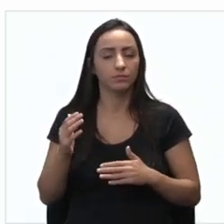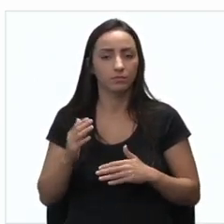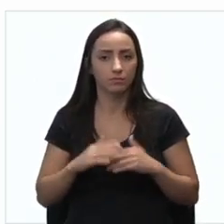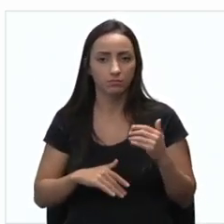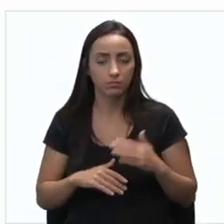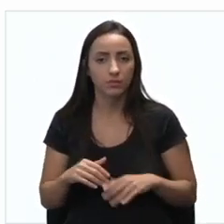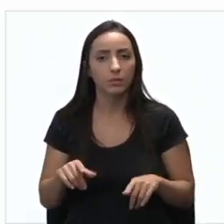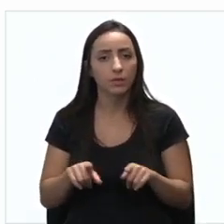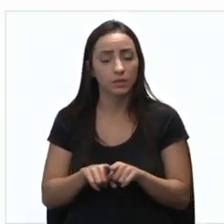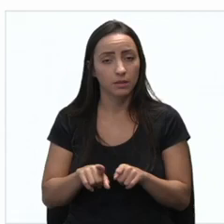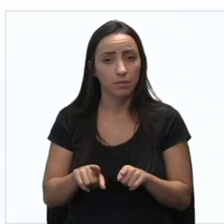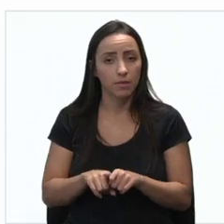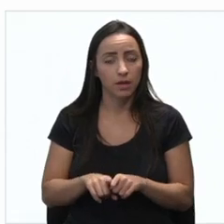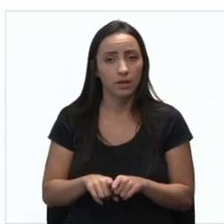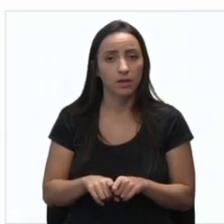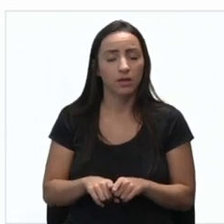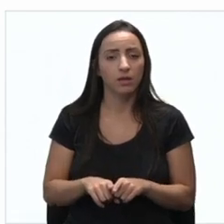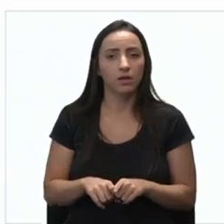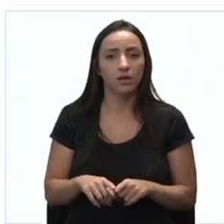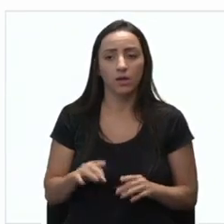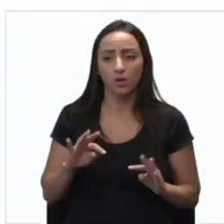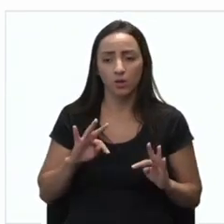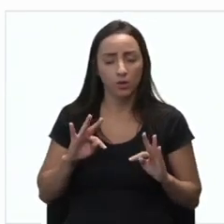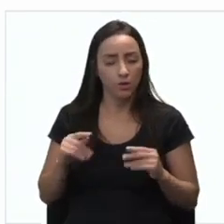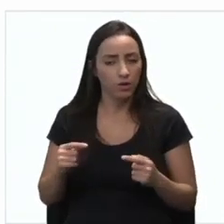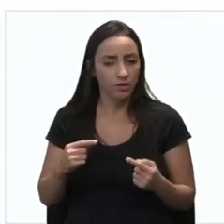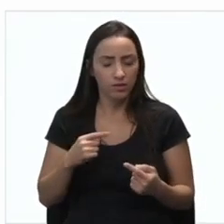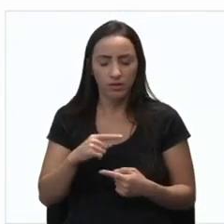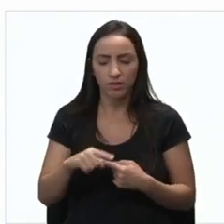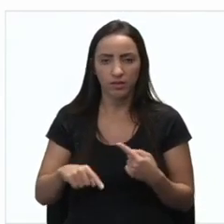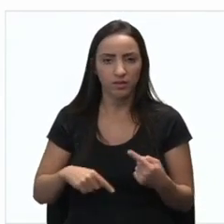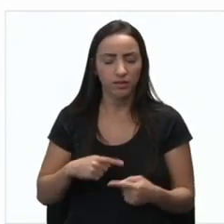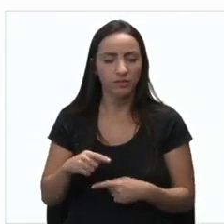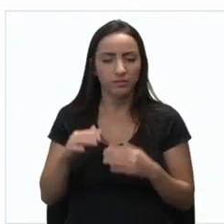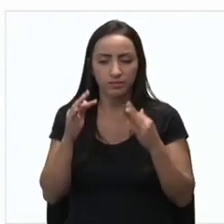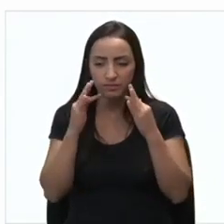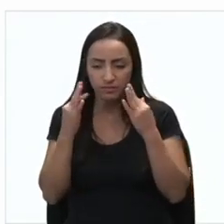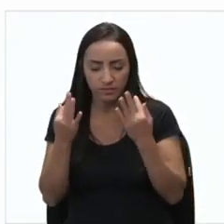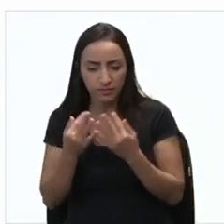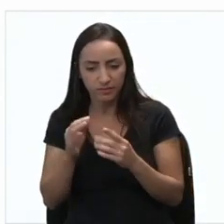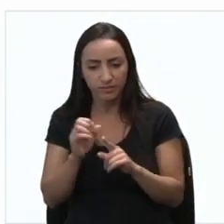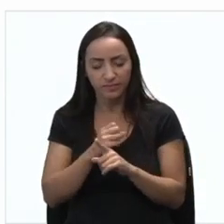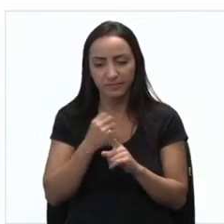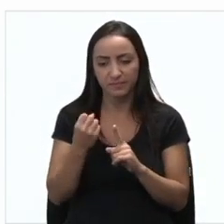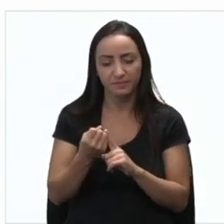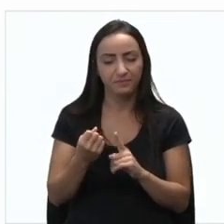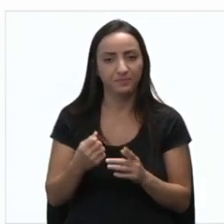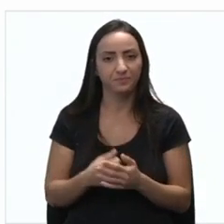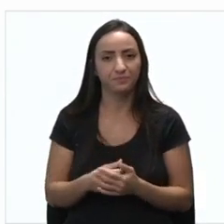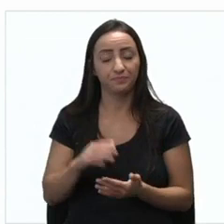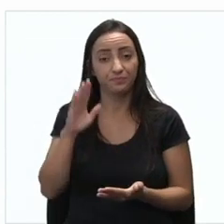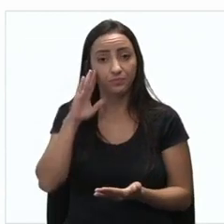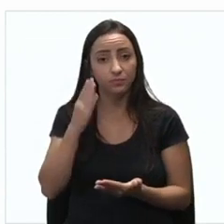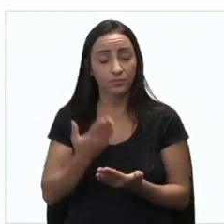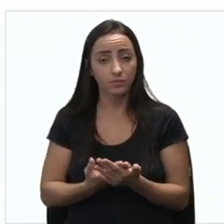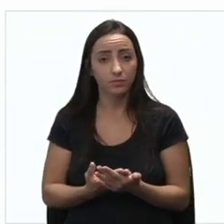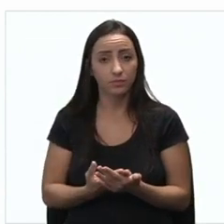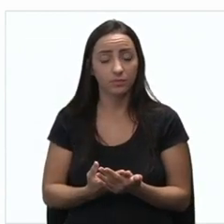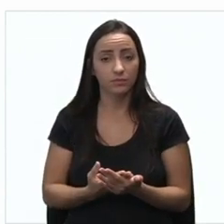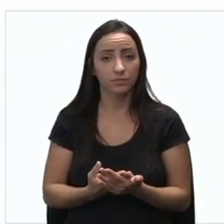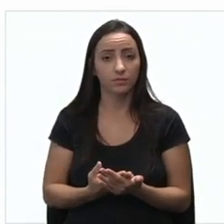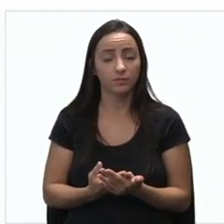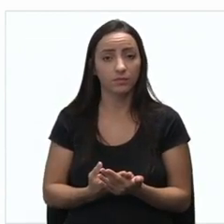mas também nos relacionamentos afetivos, nos relacionamentos familiares, sociais. A confiança, ela